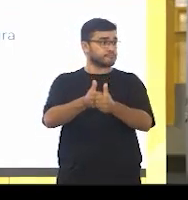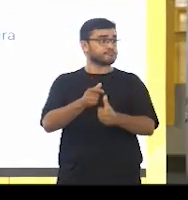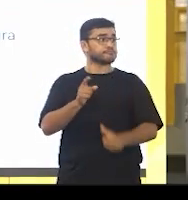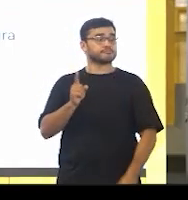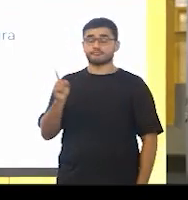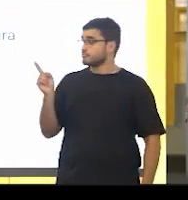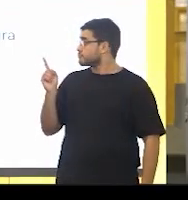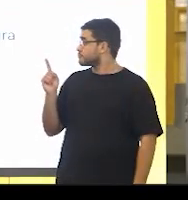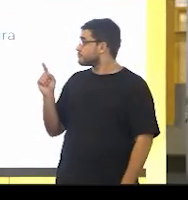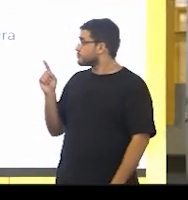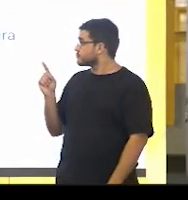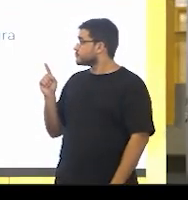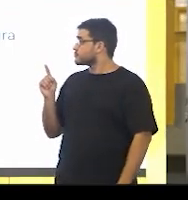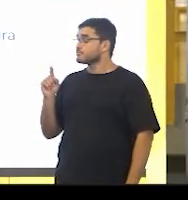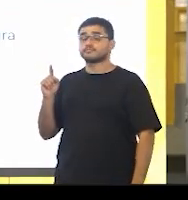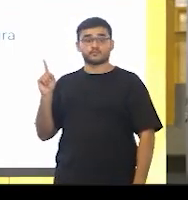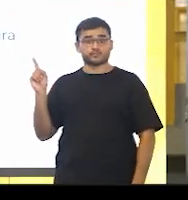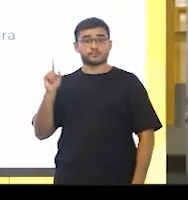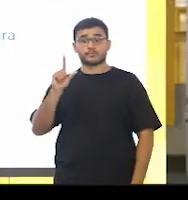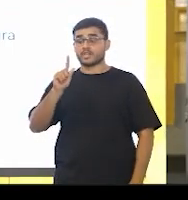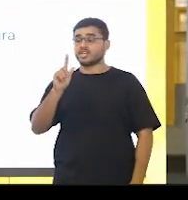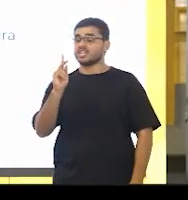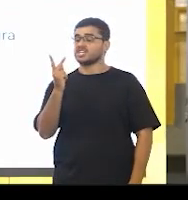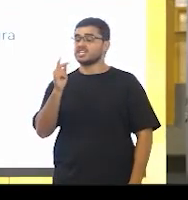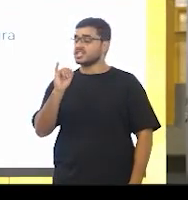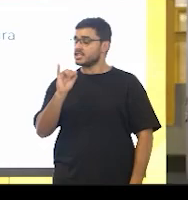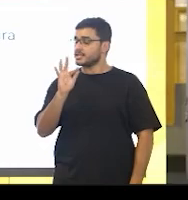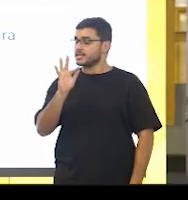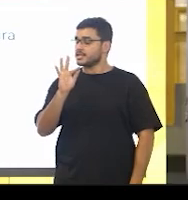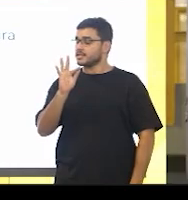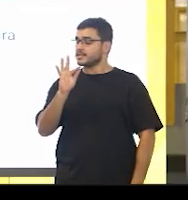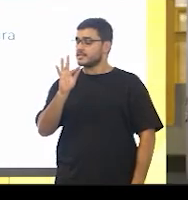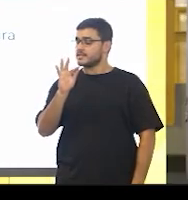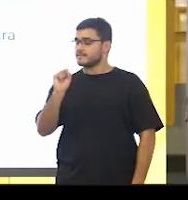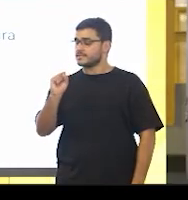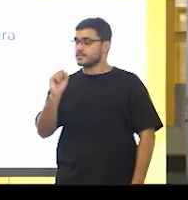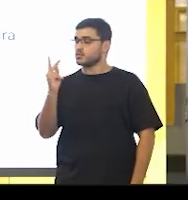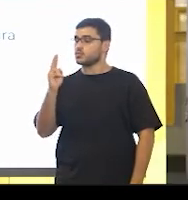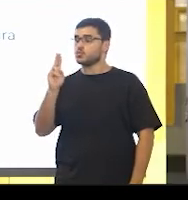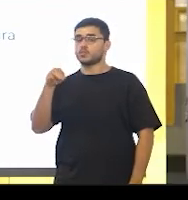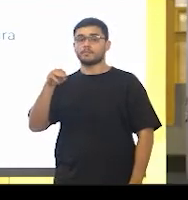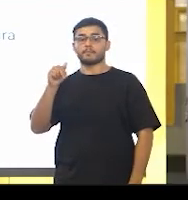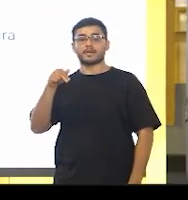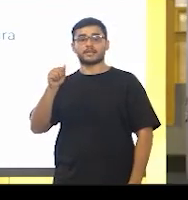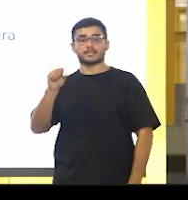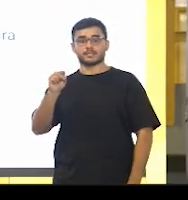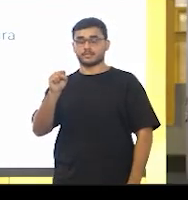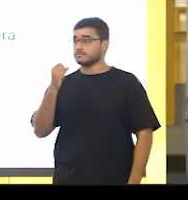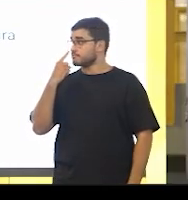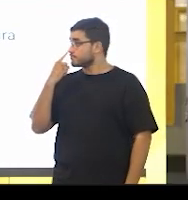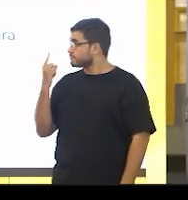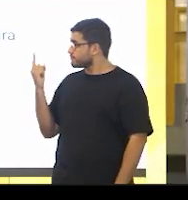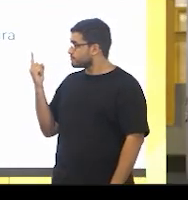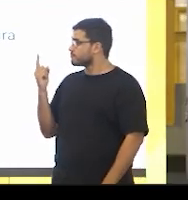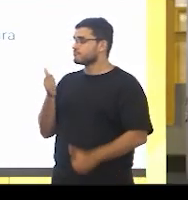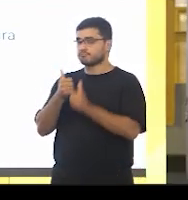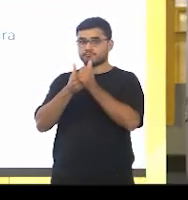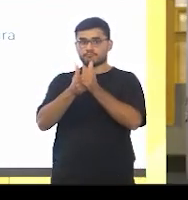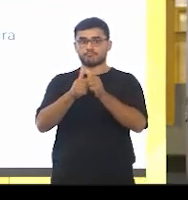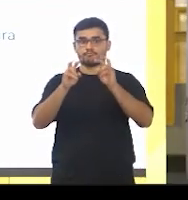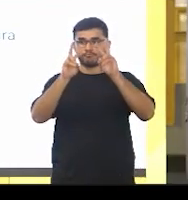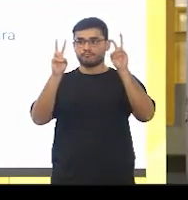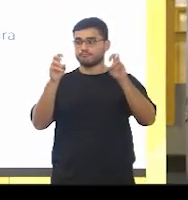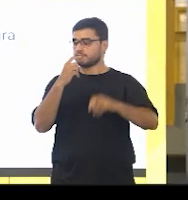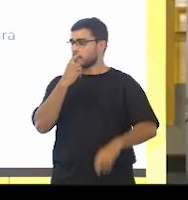@GIFs Humanas, o único curso do Ceará que trabalha por competência e por habilidades, tá? Tem sorteio, GG?